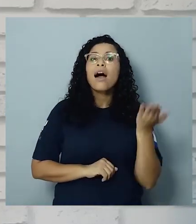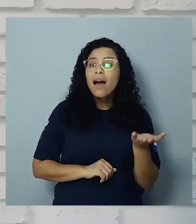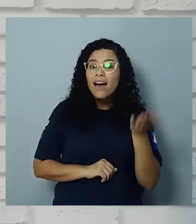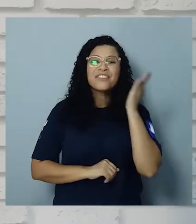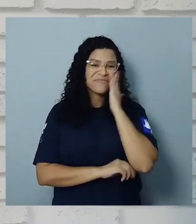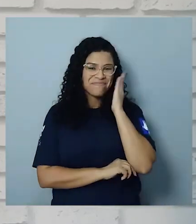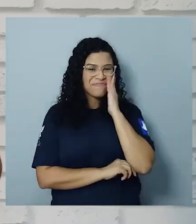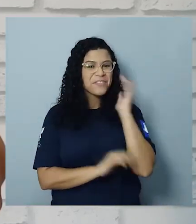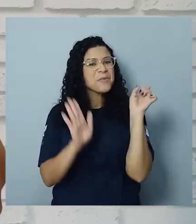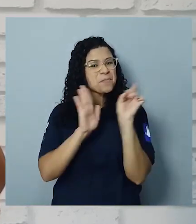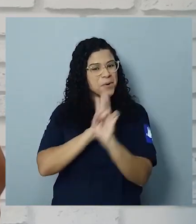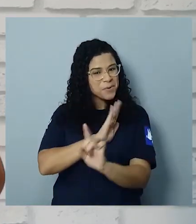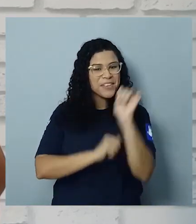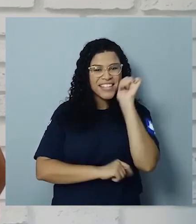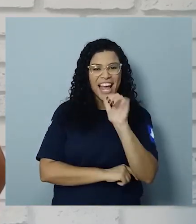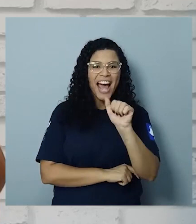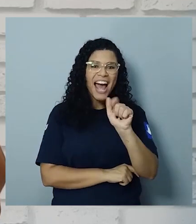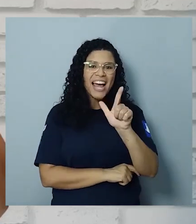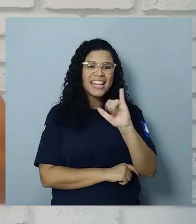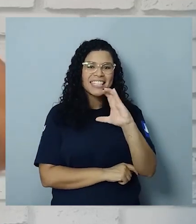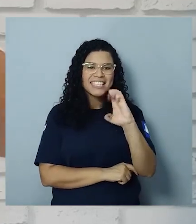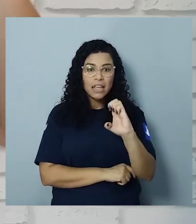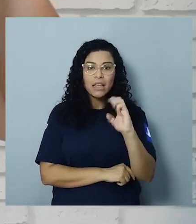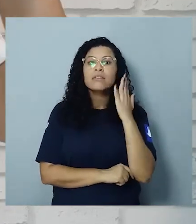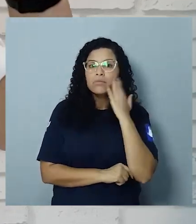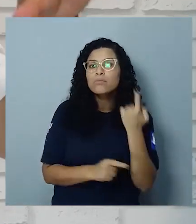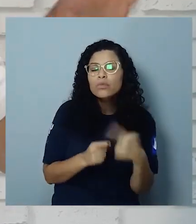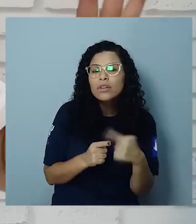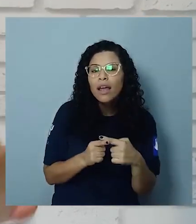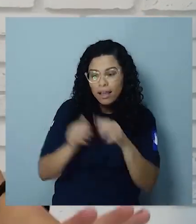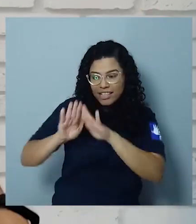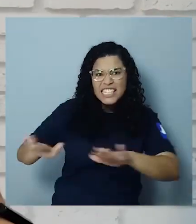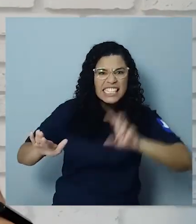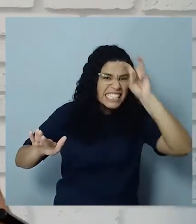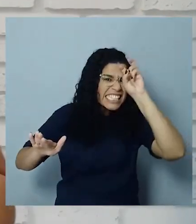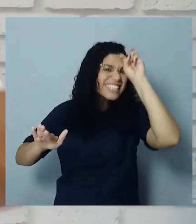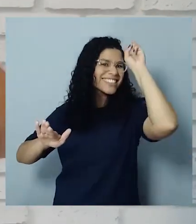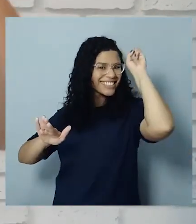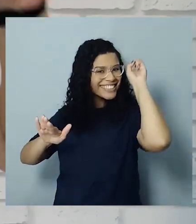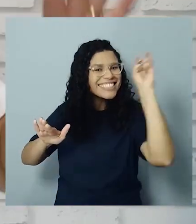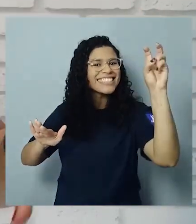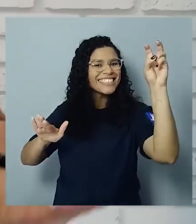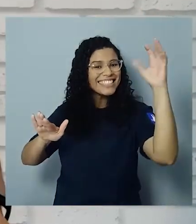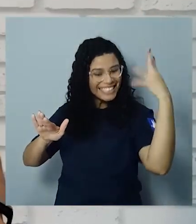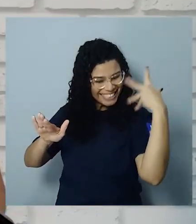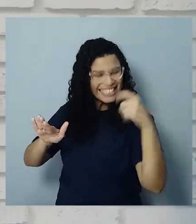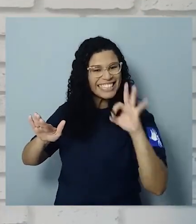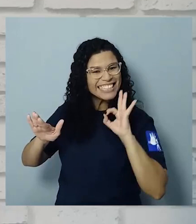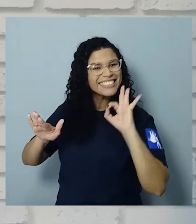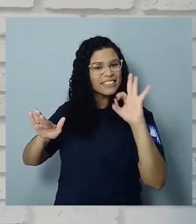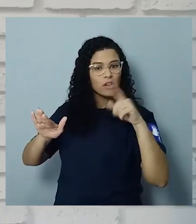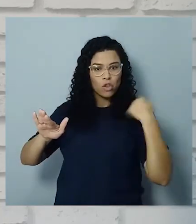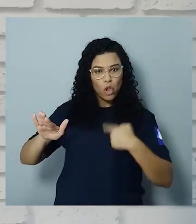eu já sei vou perguntar para Alice sabe por quê Porque todas as crianças são muito inteligentes as crianças são